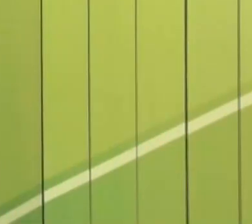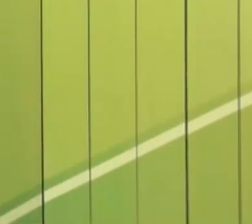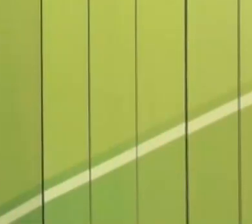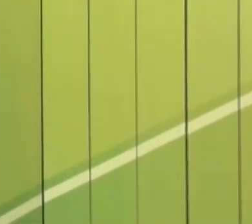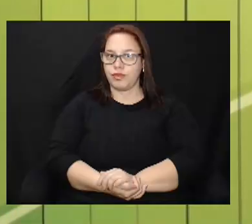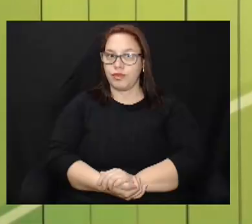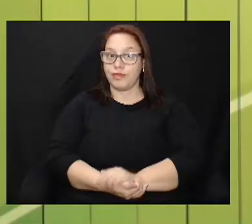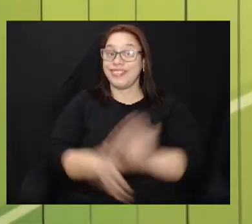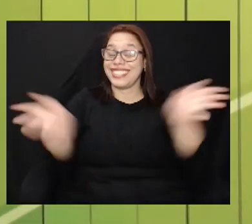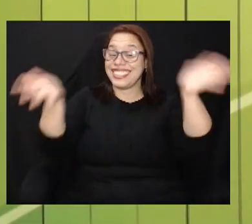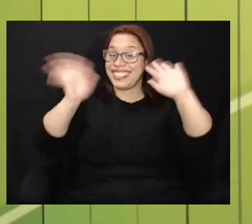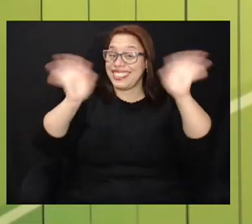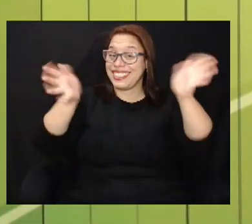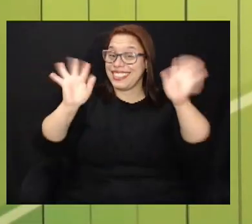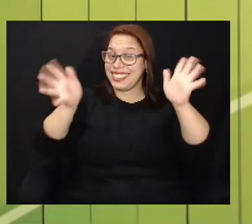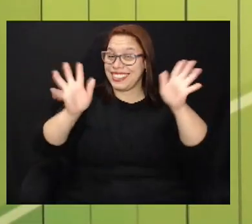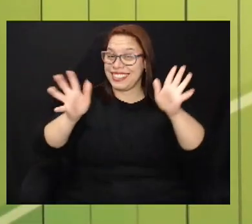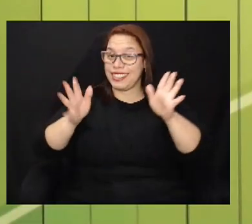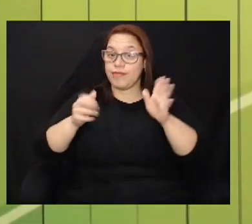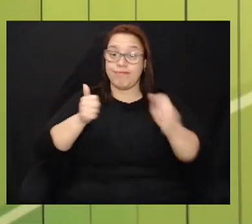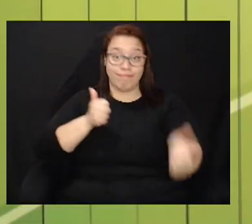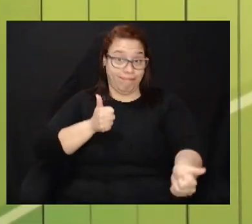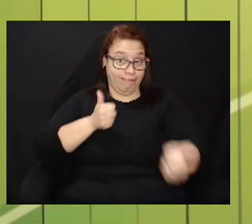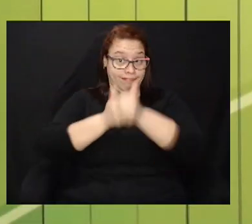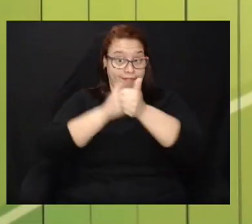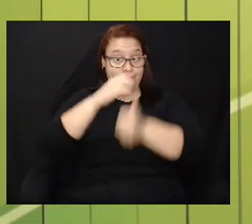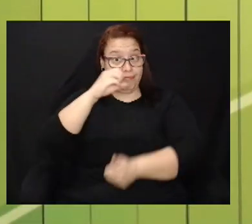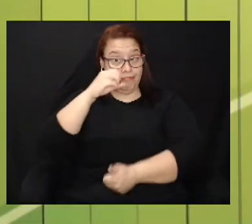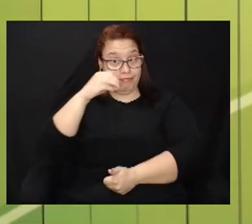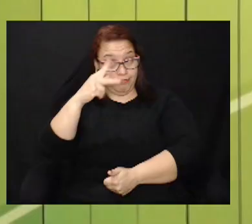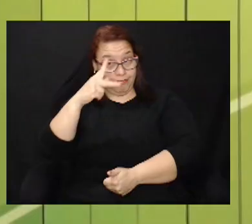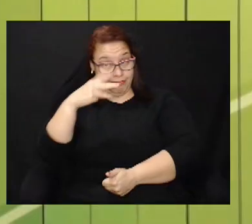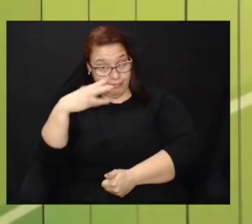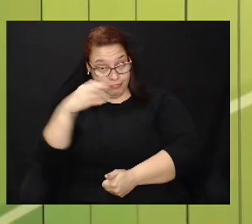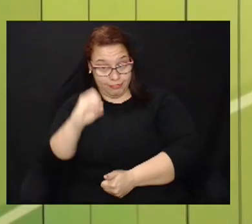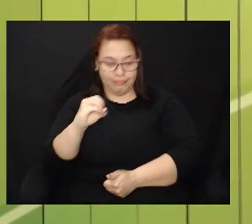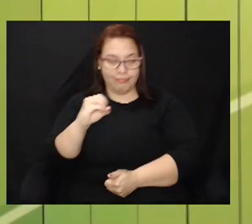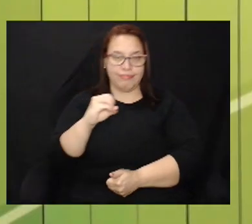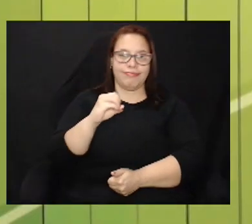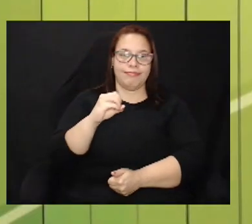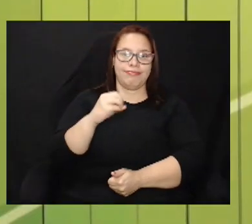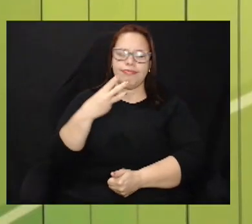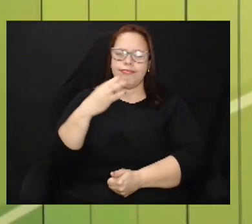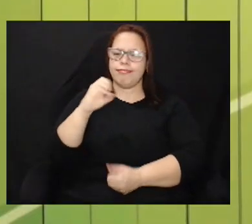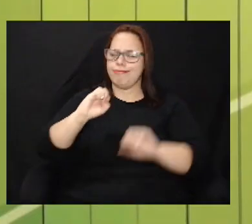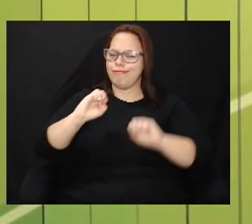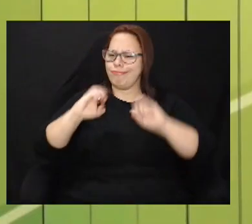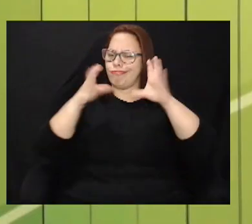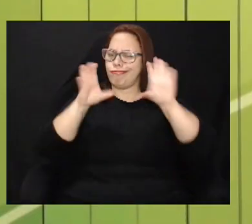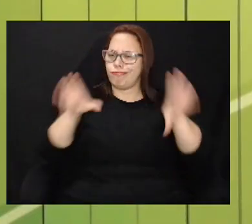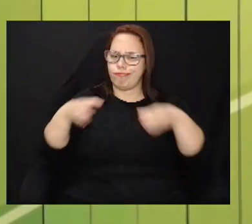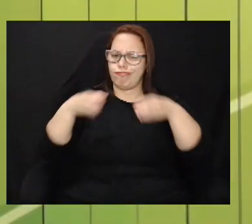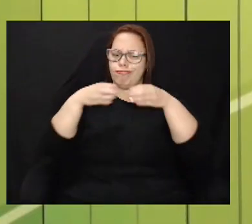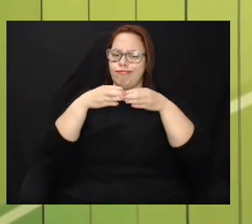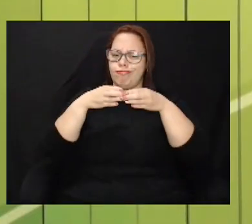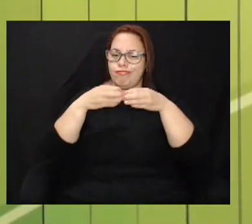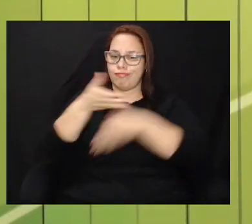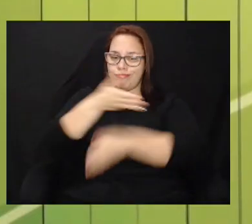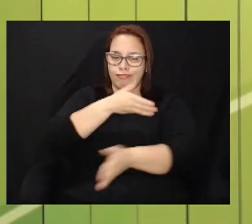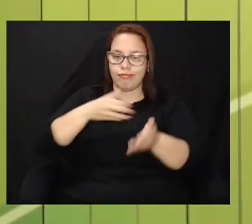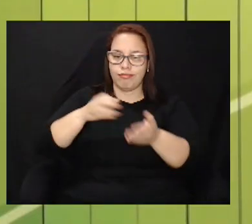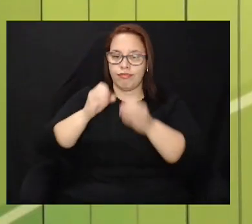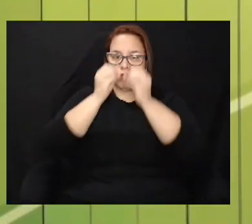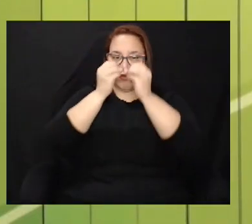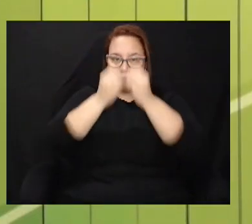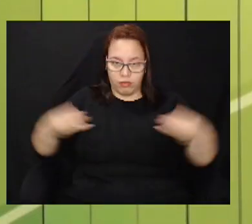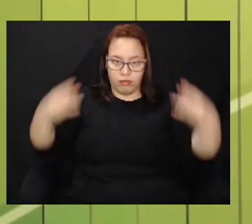Olá! Com a proximidade da COP30, a 30ª edição da Conferência das Partes da ONU sobre